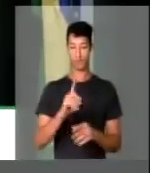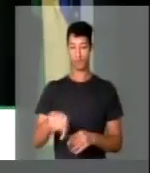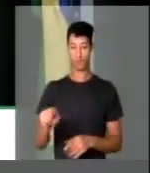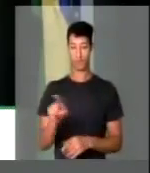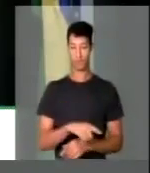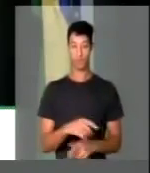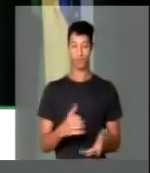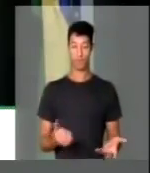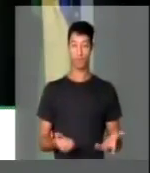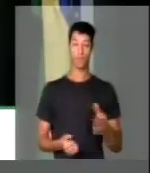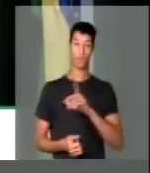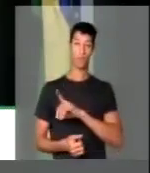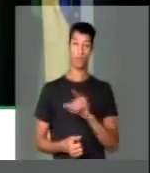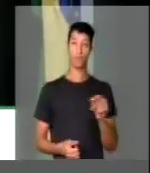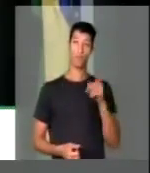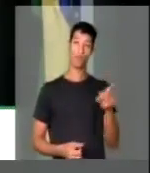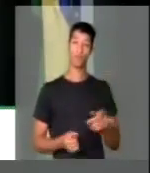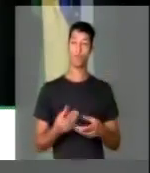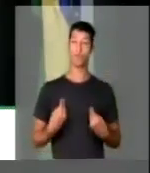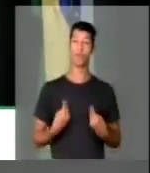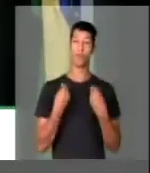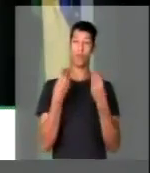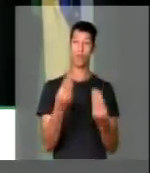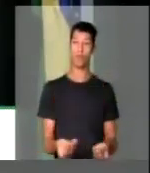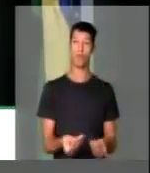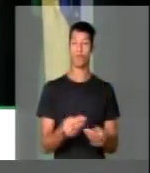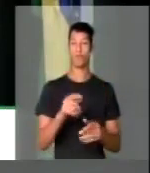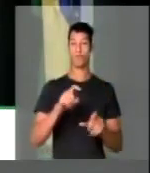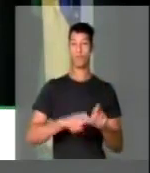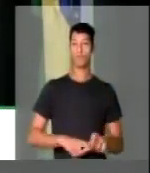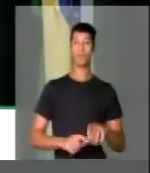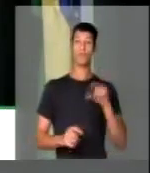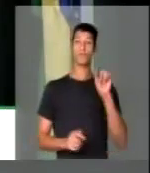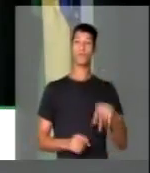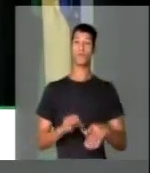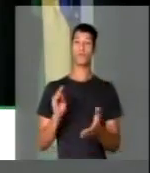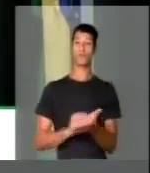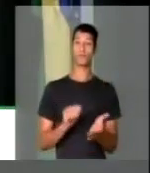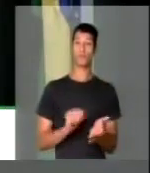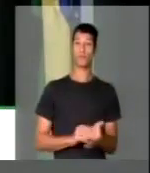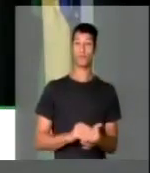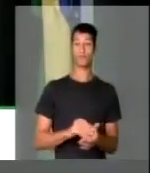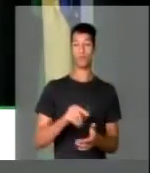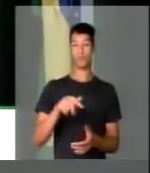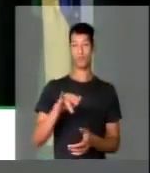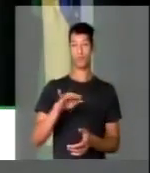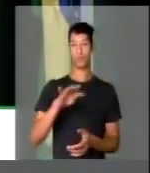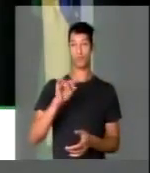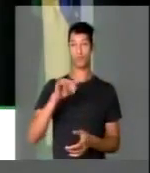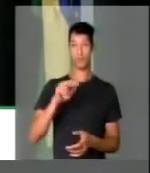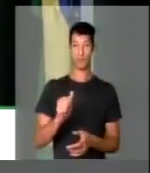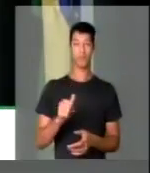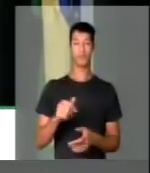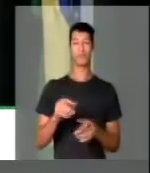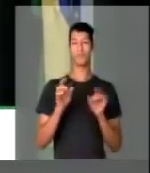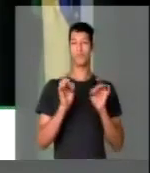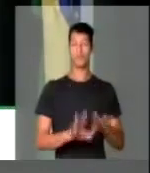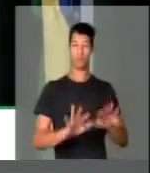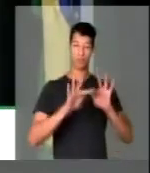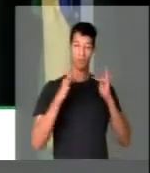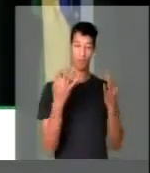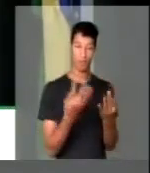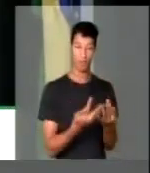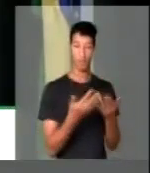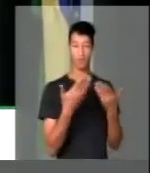rompido, saíram de lá devendo o querosene na quitanda da esquina, deixando